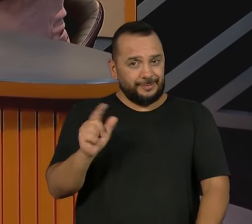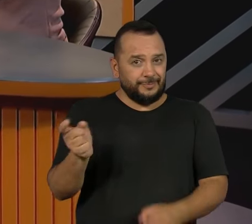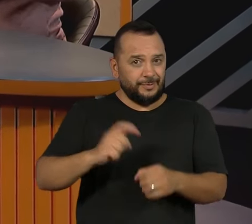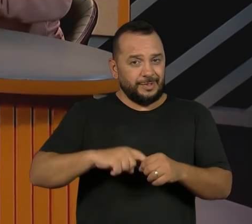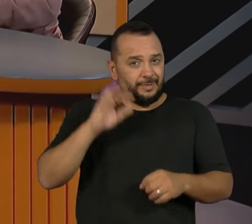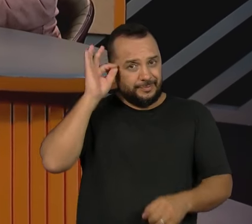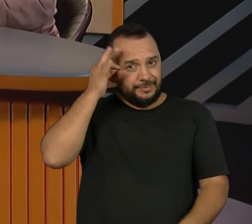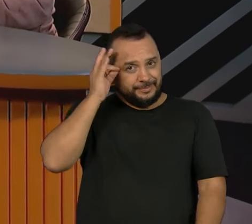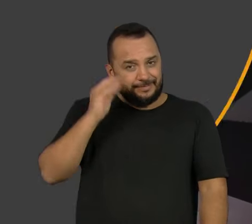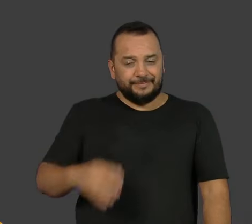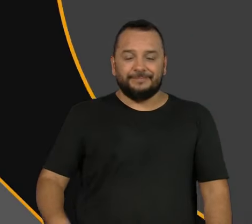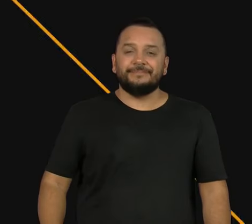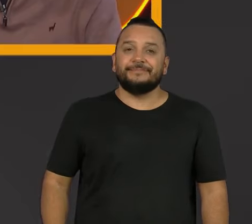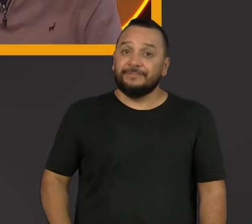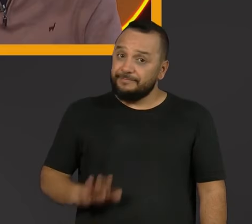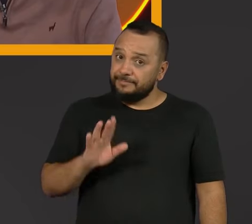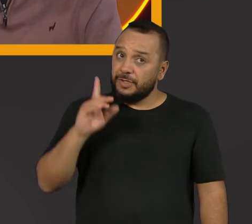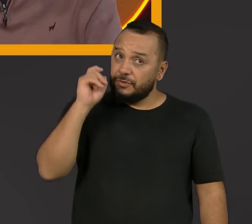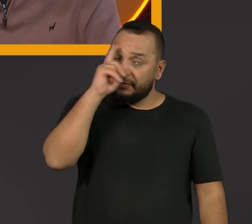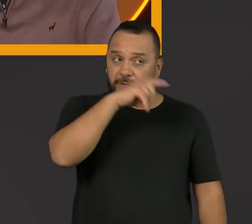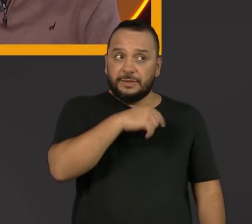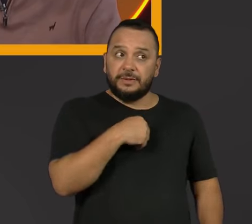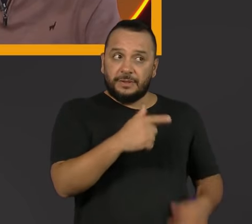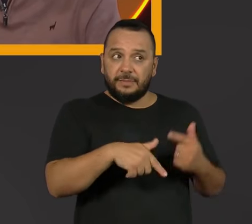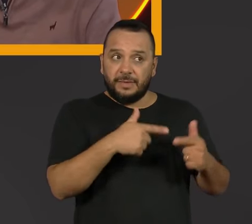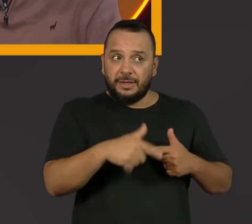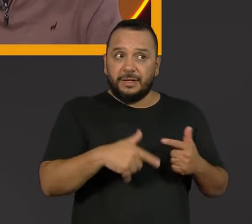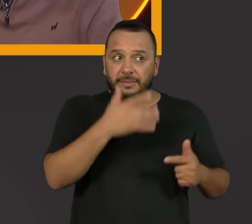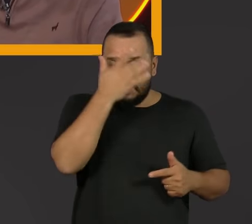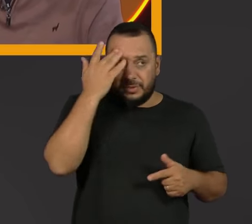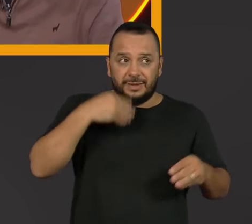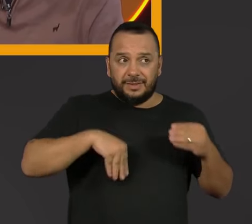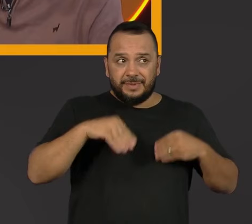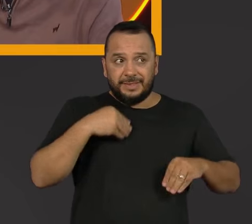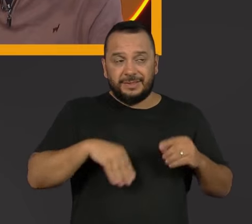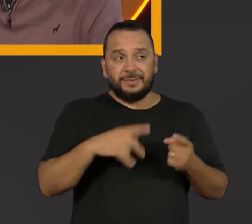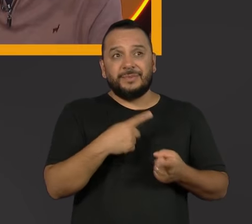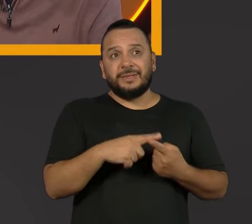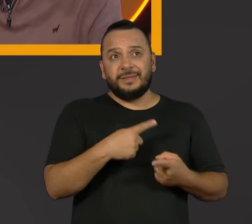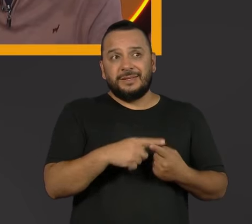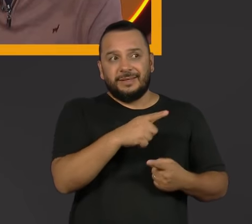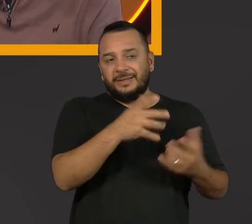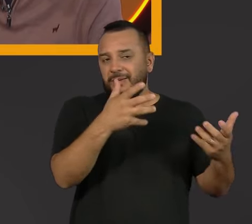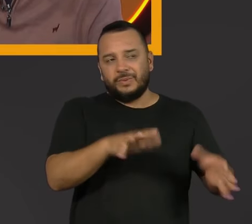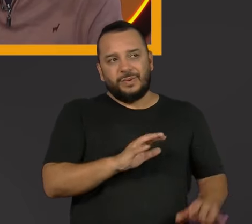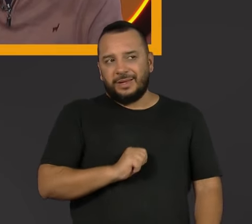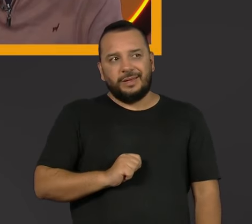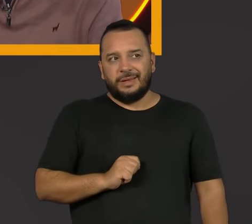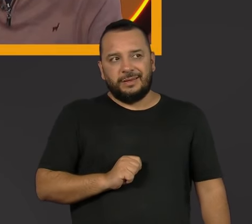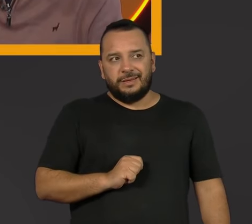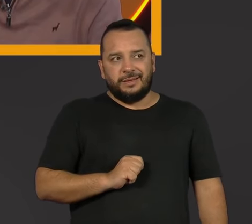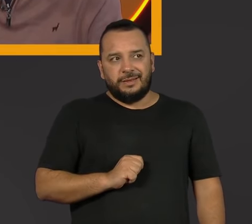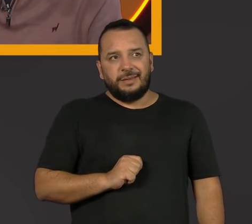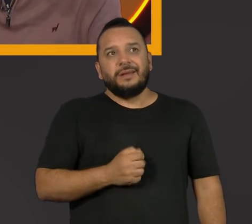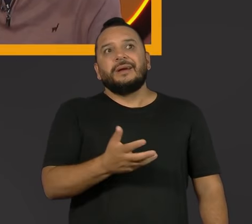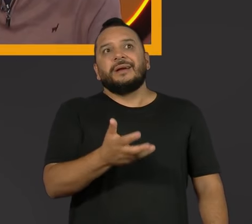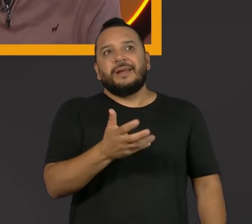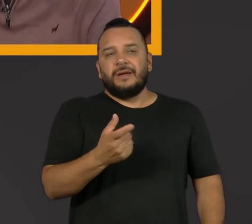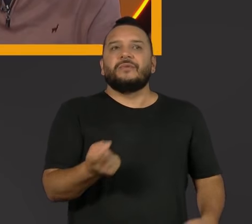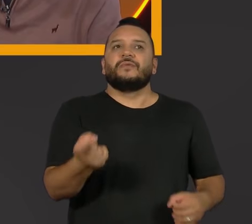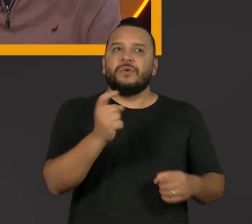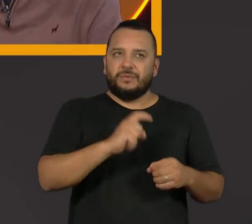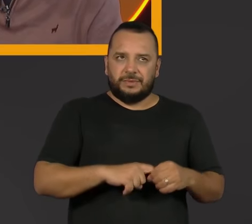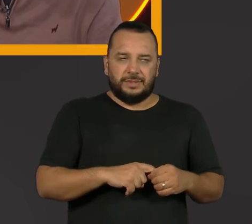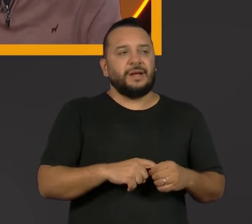já, não saia daí. É difícil trabalhar com depressivo, porque ele, em princípio, não quer. Ele quer um pouco voltar